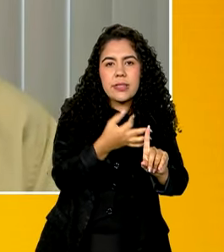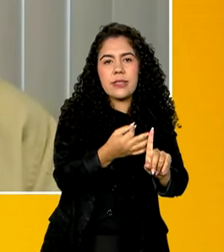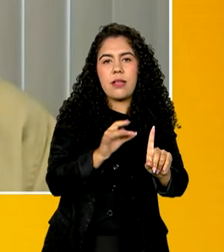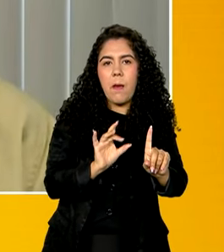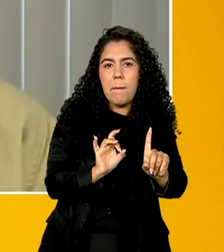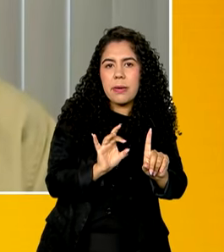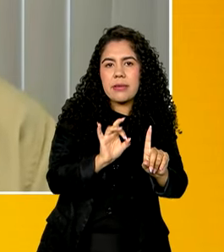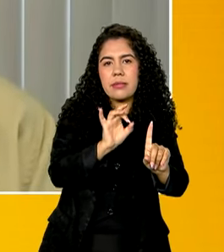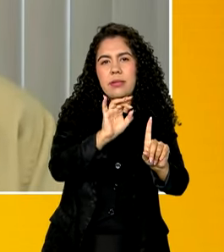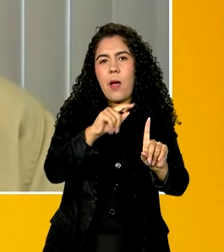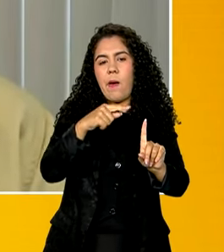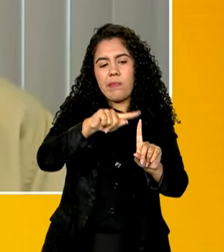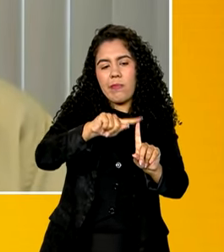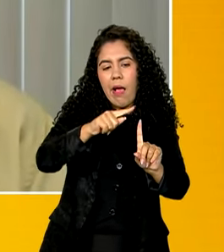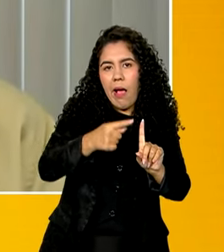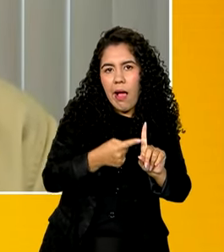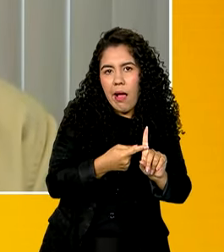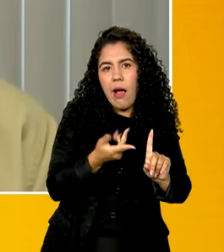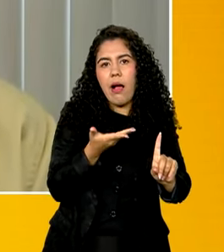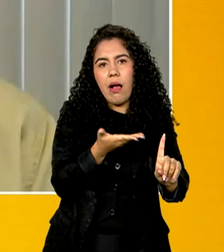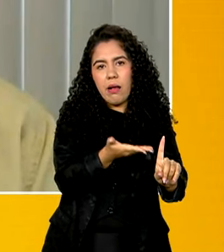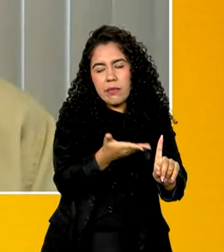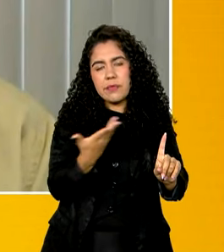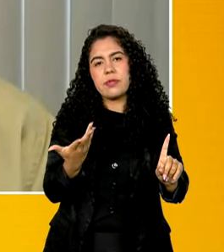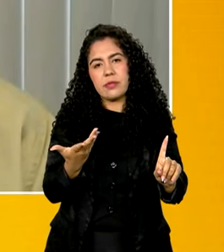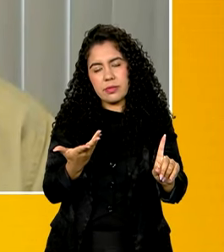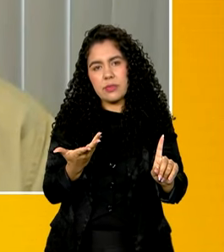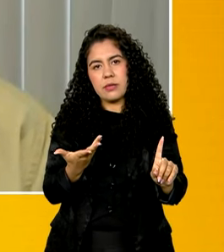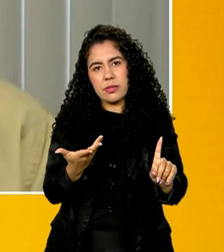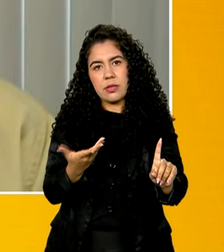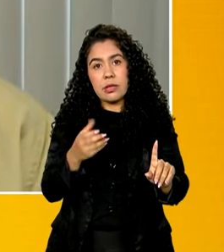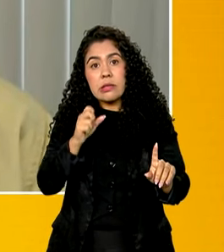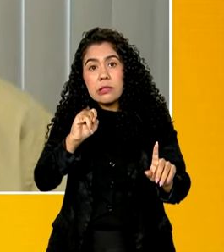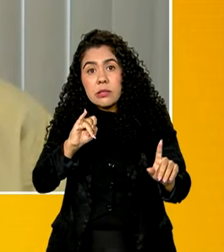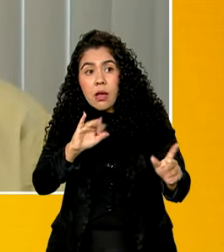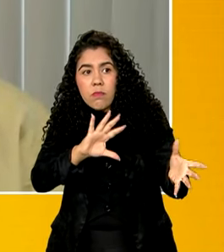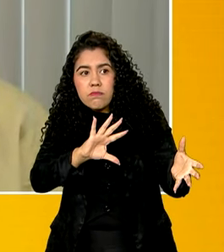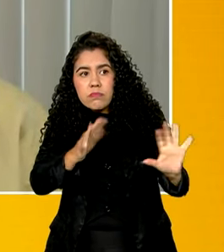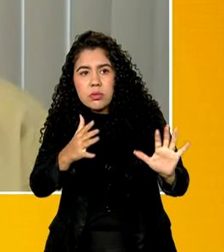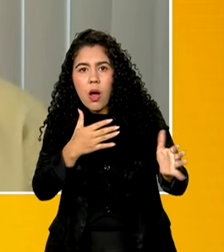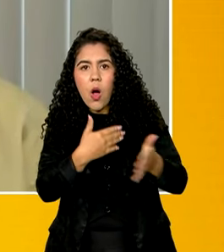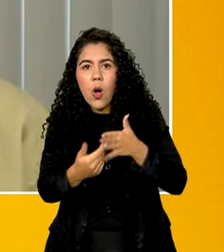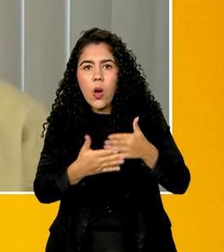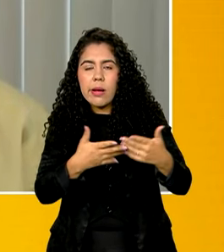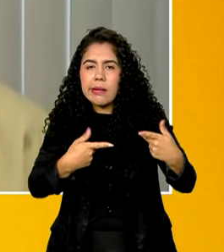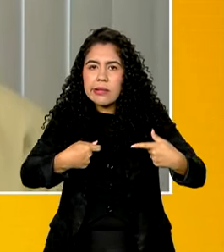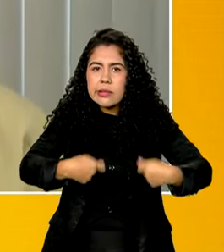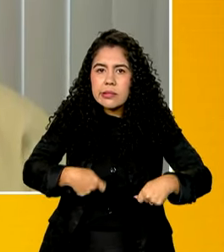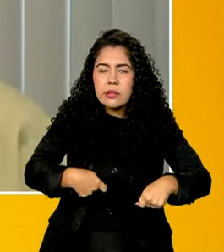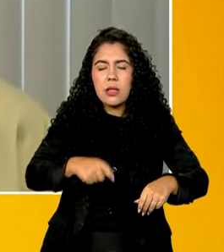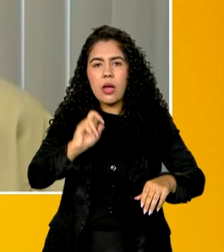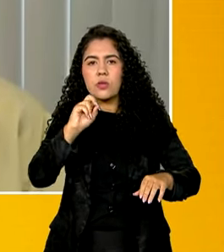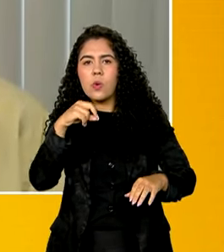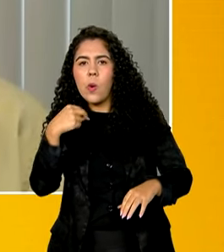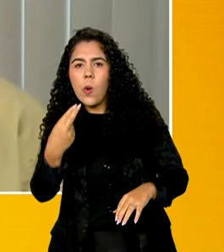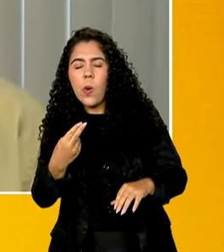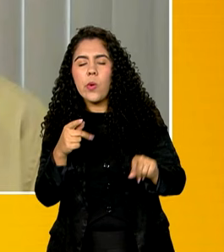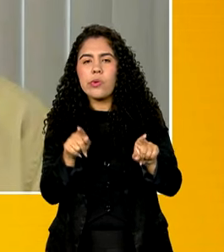à condição que elas estão, né? A gente garante aí que se houver qualquer necessidade, alguma atenção, de